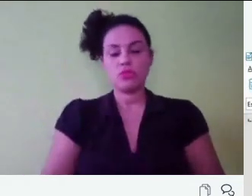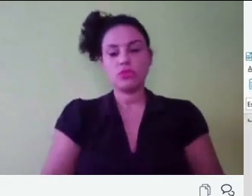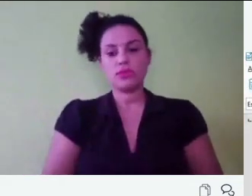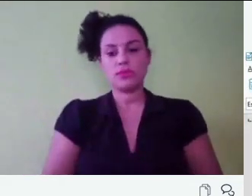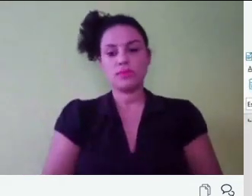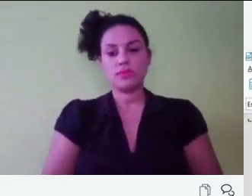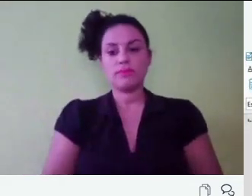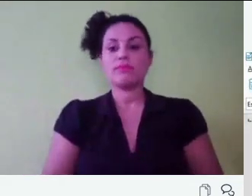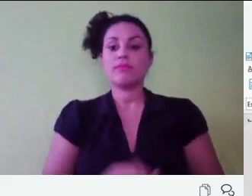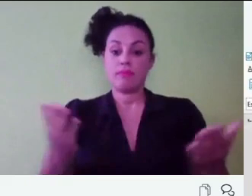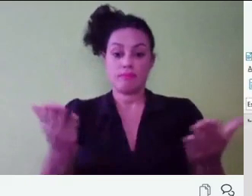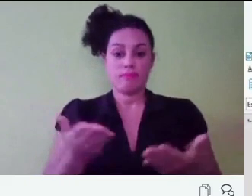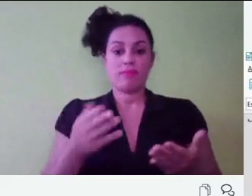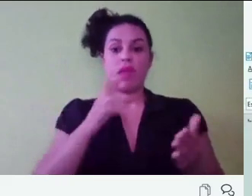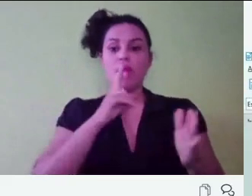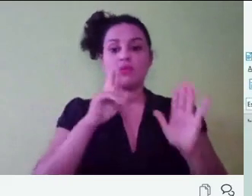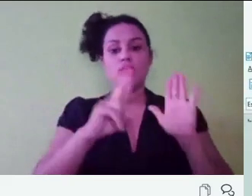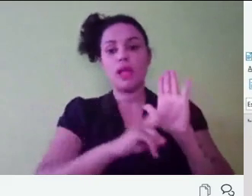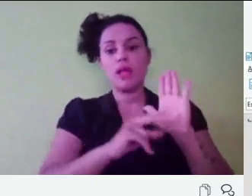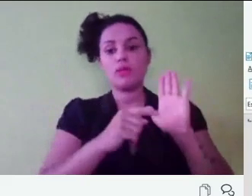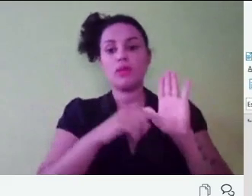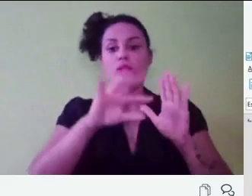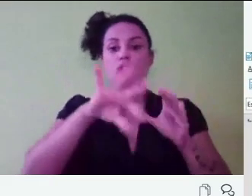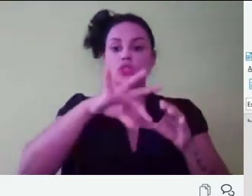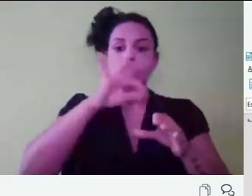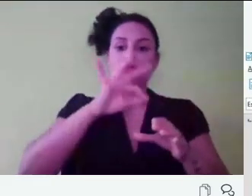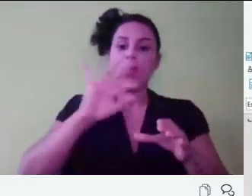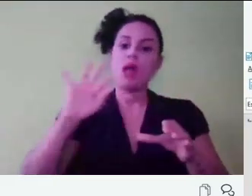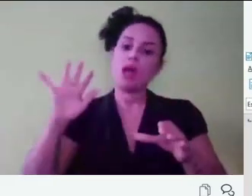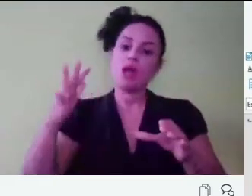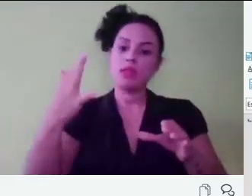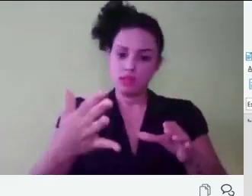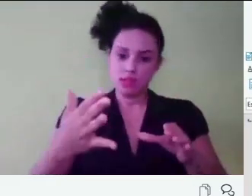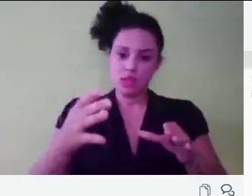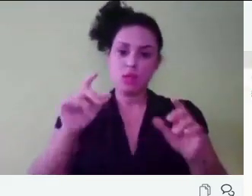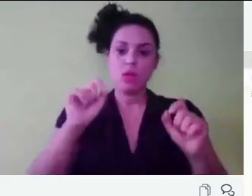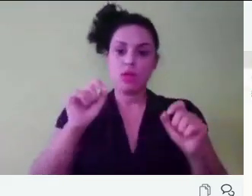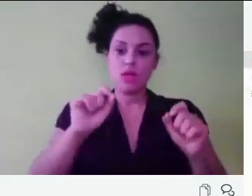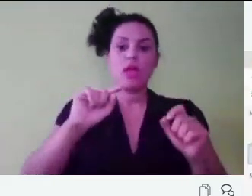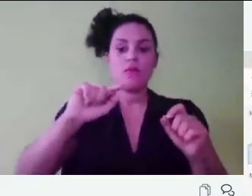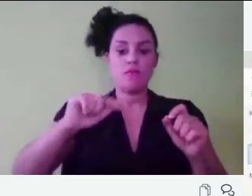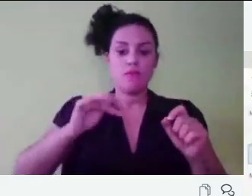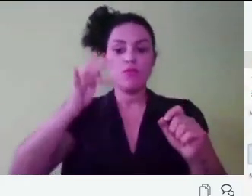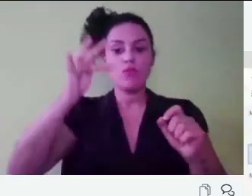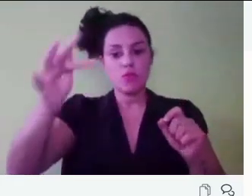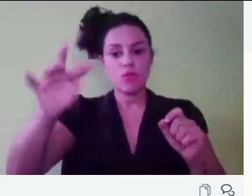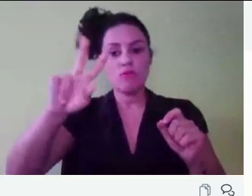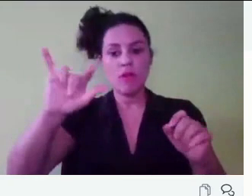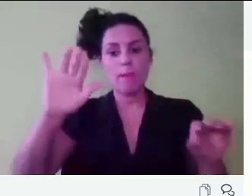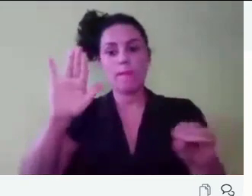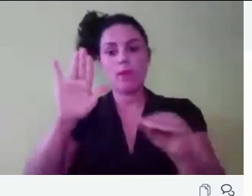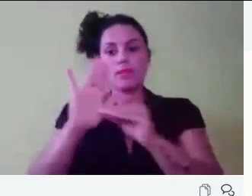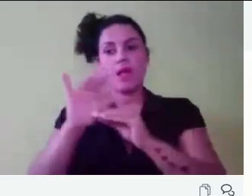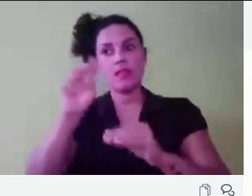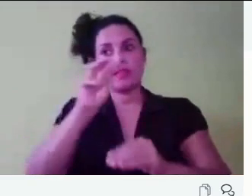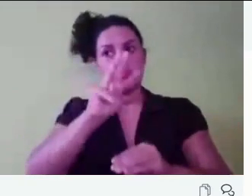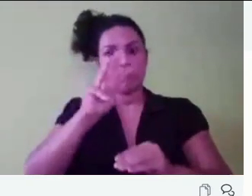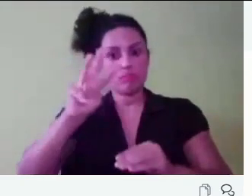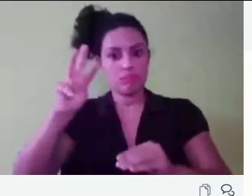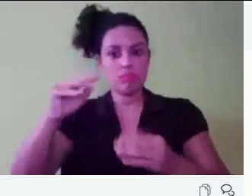O resultado do sorteio realizado estará disponível na página do processo seletivo. Orientamos que